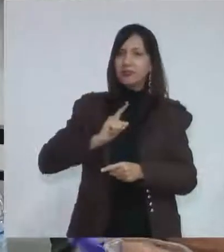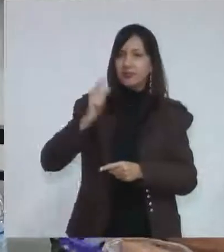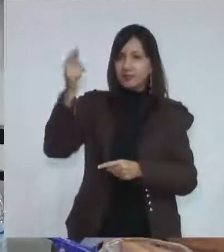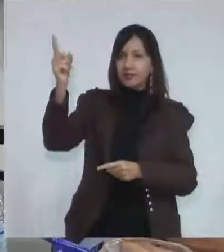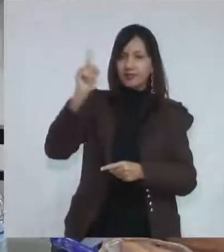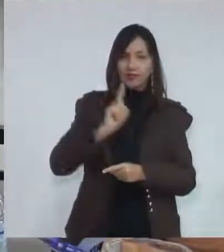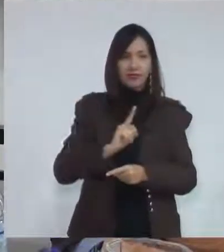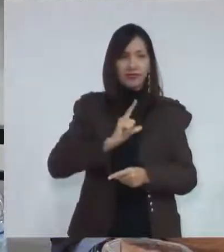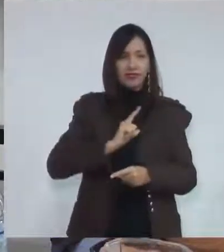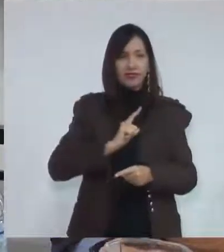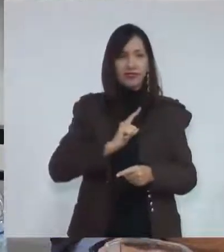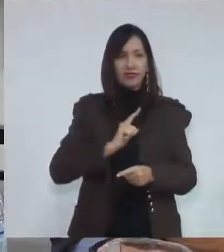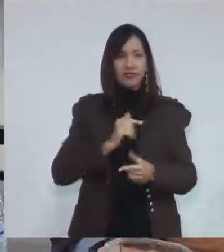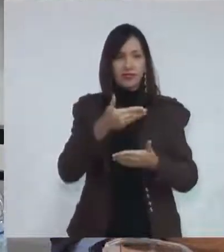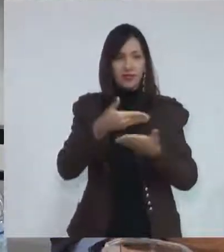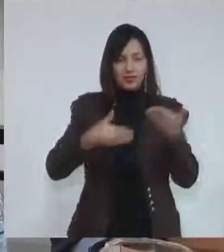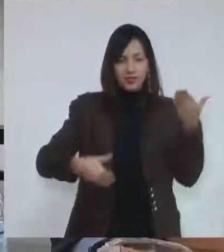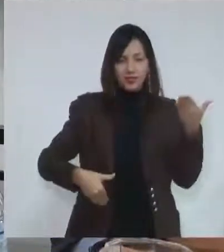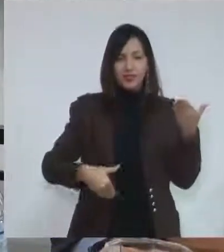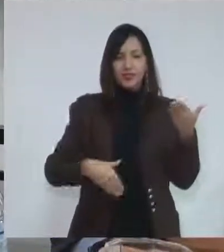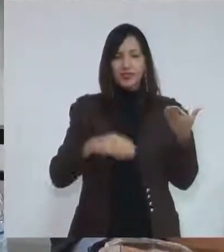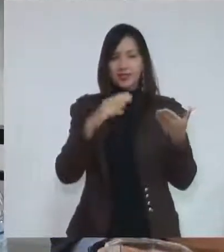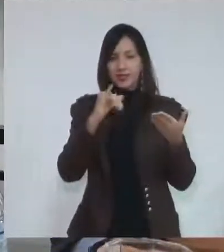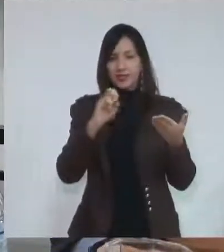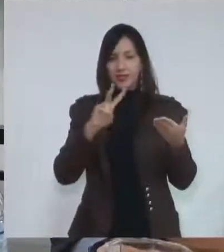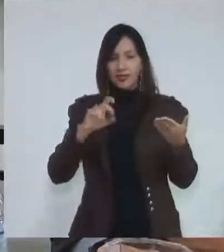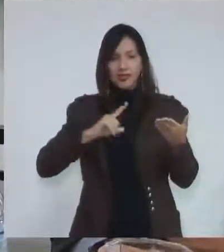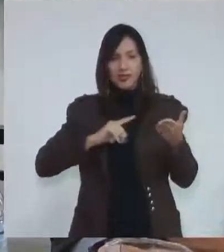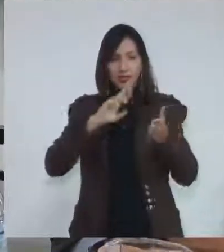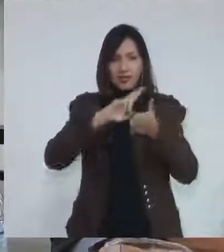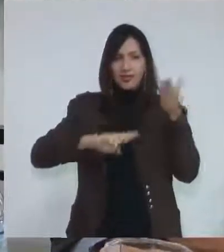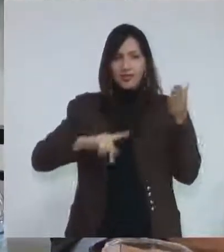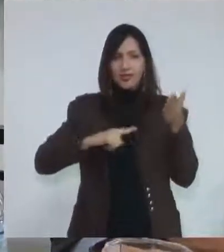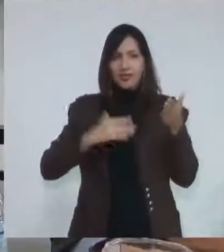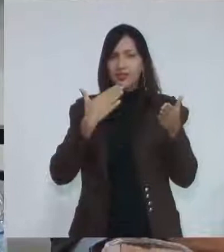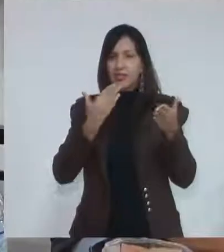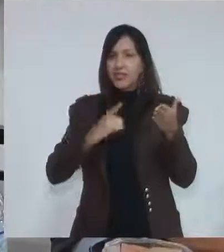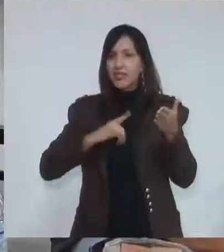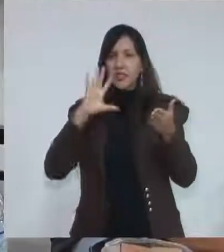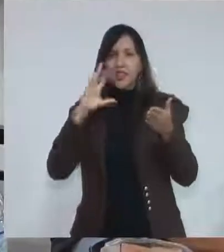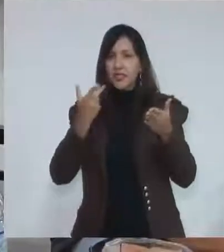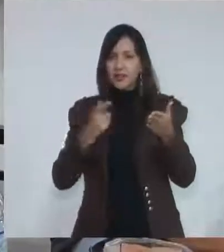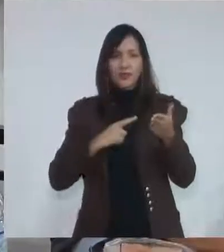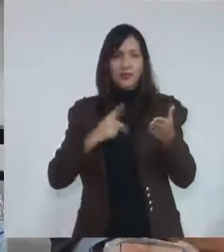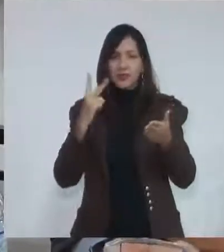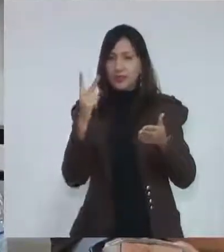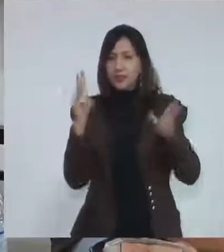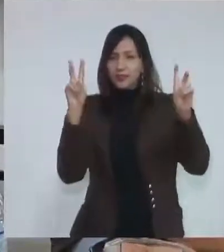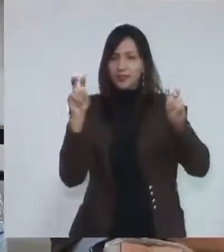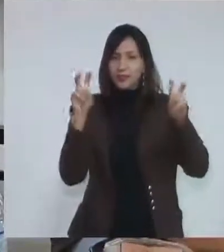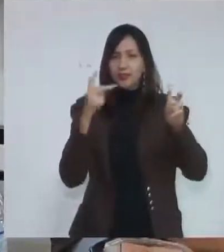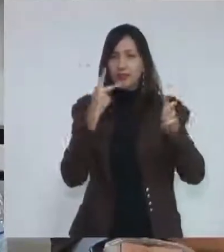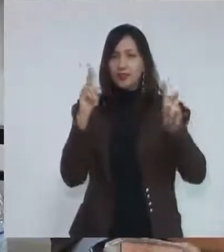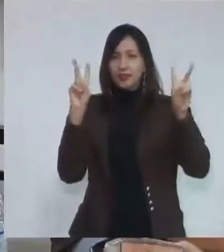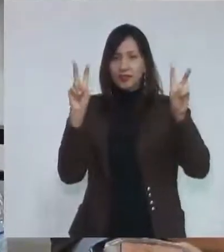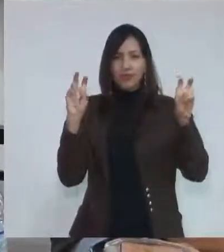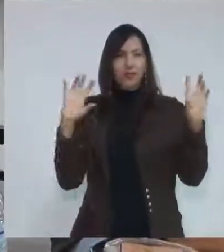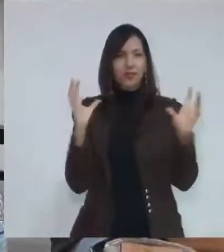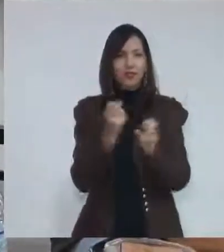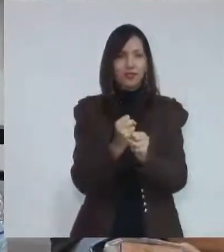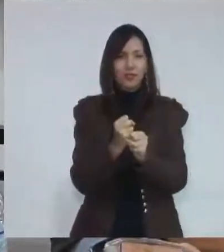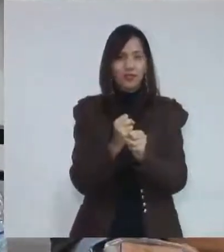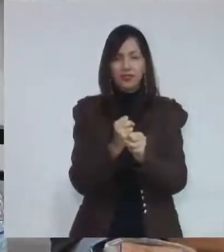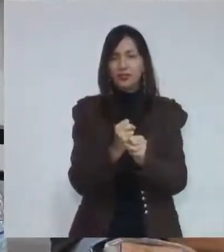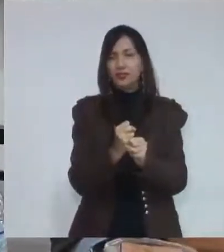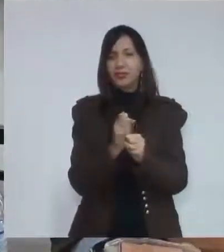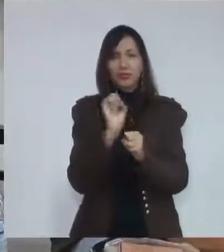do inquérito civil, tinha uma série de requerimentos que foram resolvidos no curso do inquérito civil e pegou 2 casos para falar do total. Mas não vou me